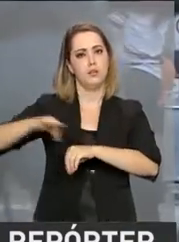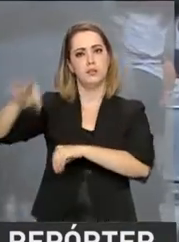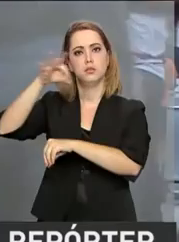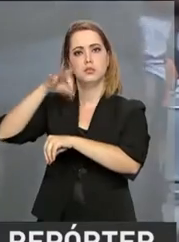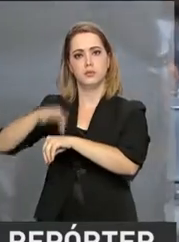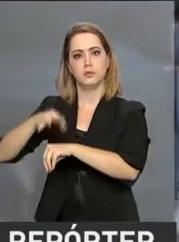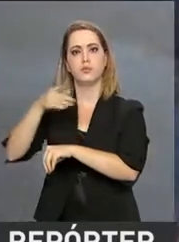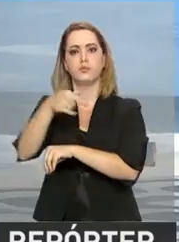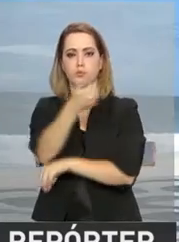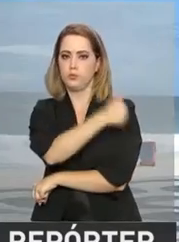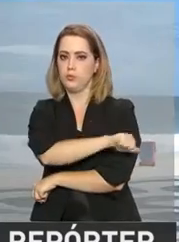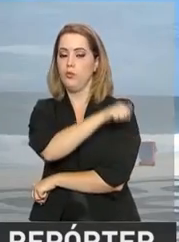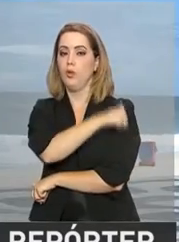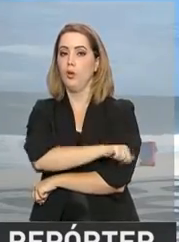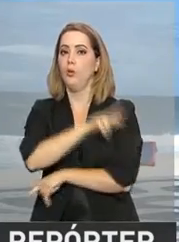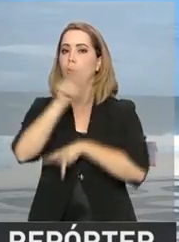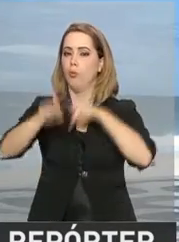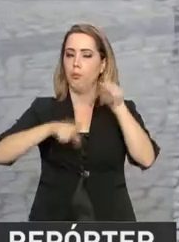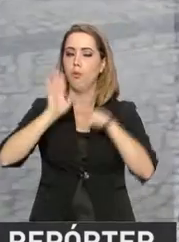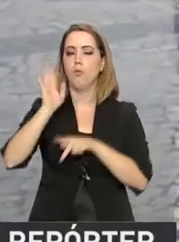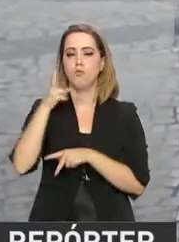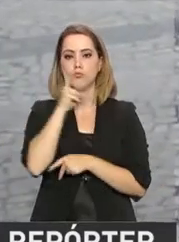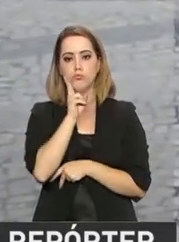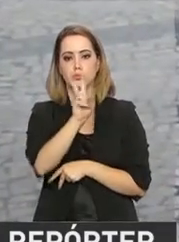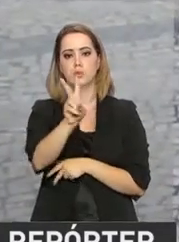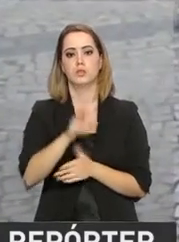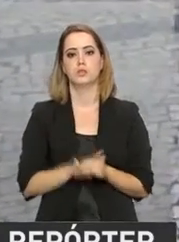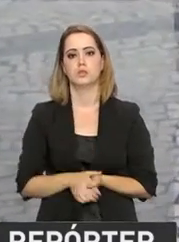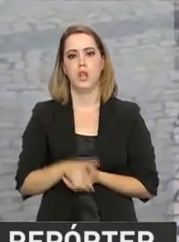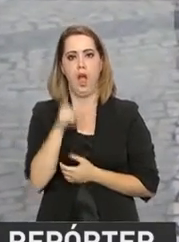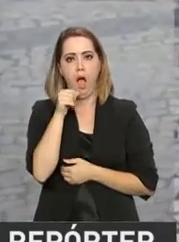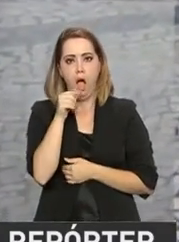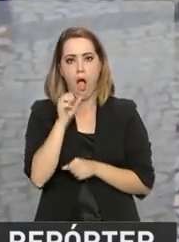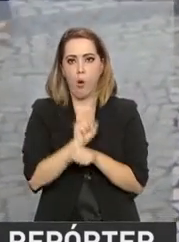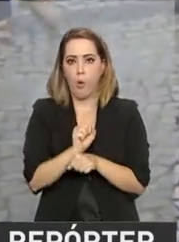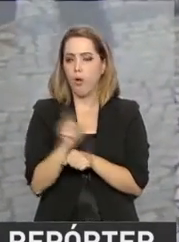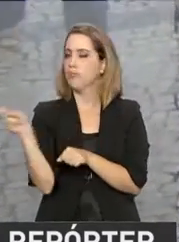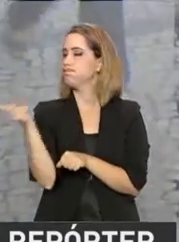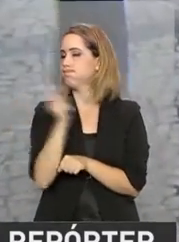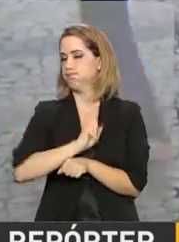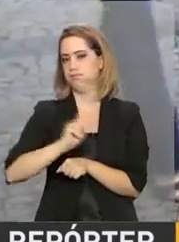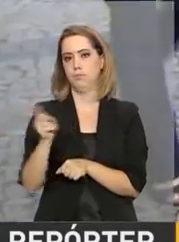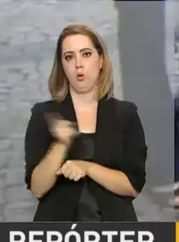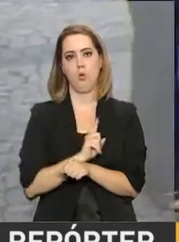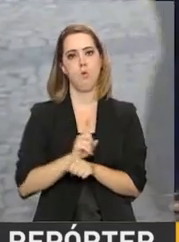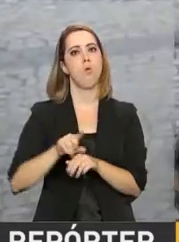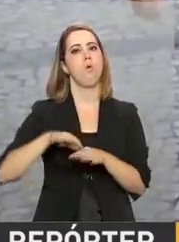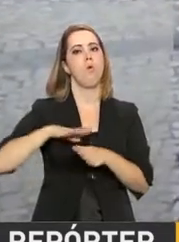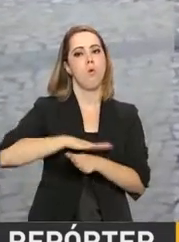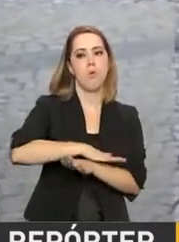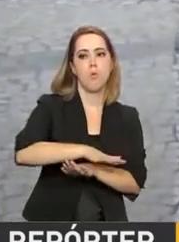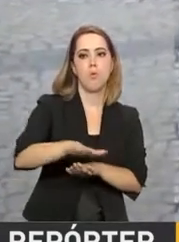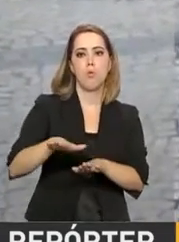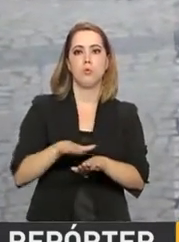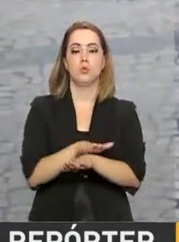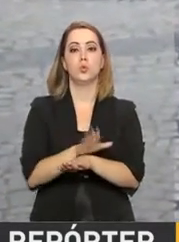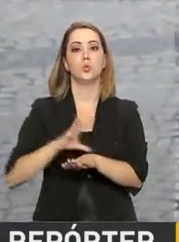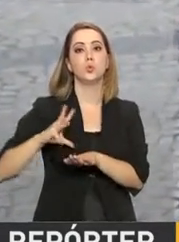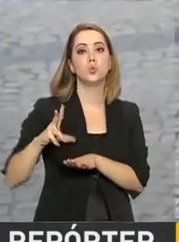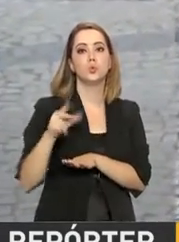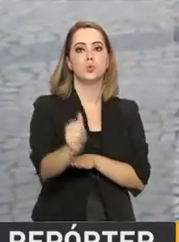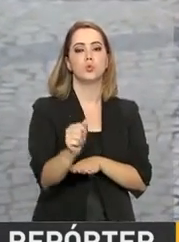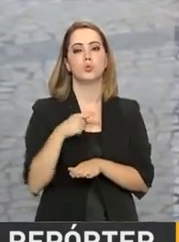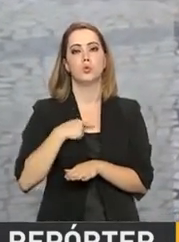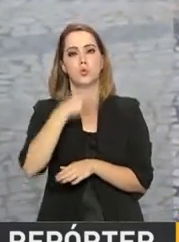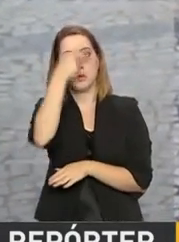Rio de Janeiro, a população já está de olho. Não deixar água parada, os ralos tampados, entendeu? Se tem alguma coisa assim